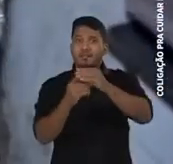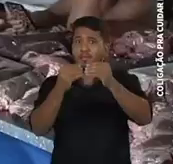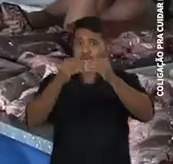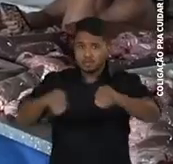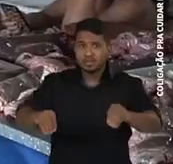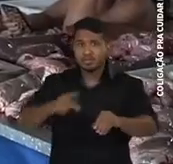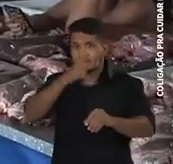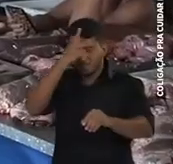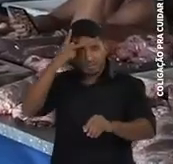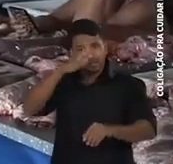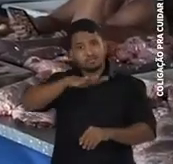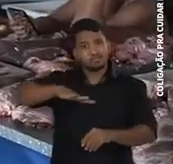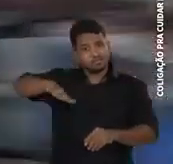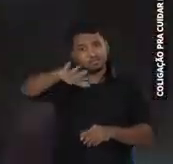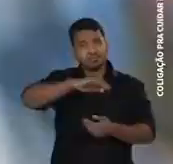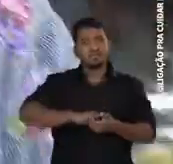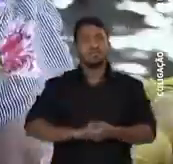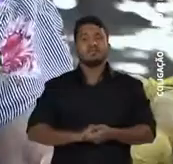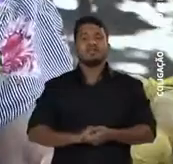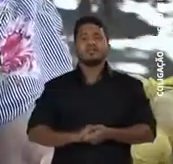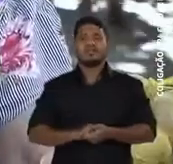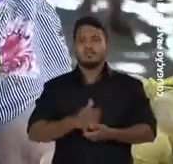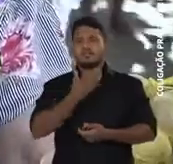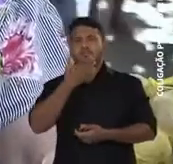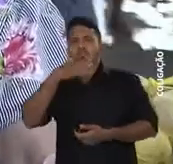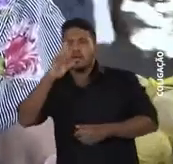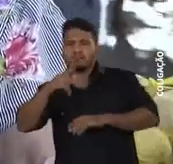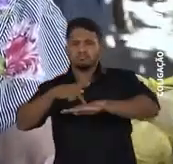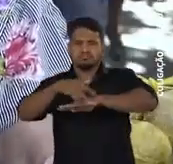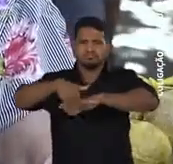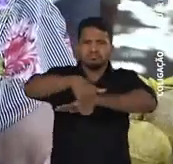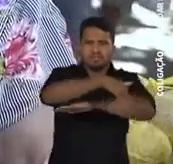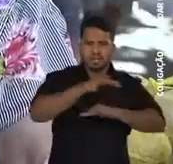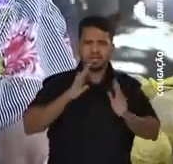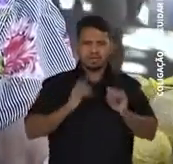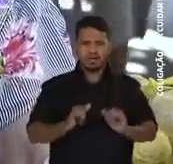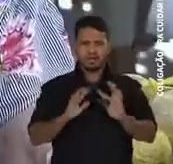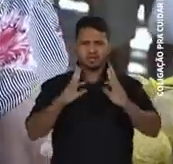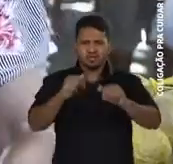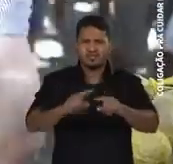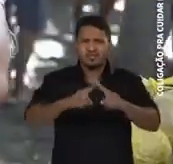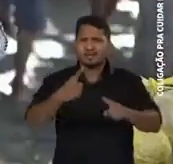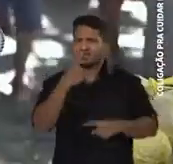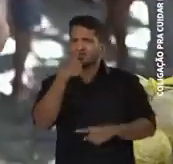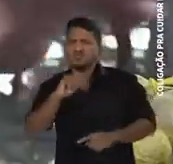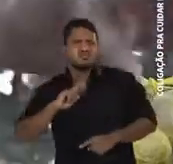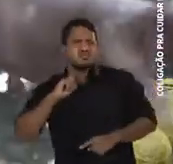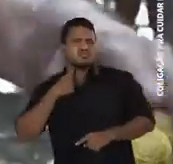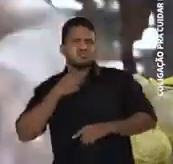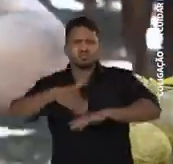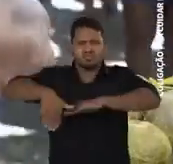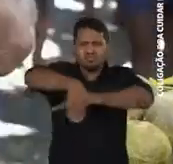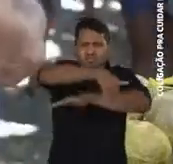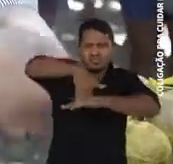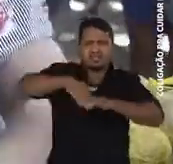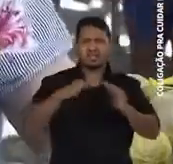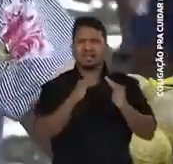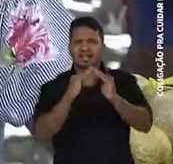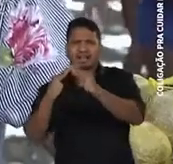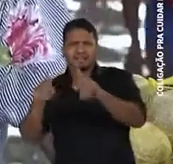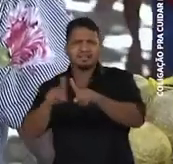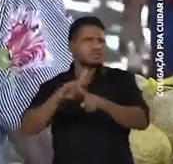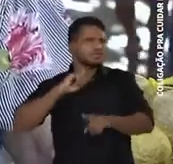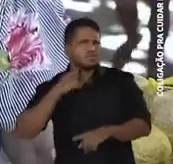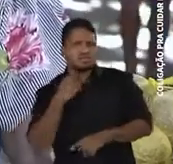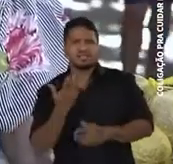prejudica trabalhadores e clientes prometo ficar ao solo e fatura é um fedor só se esgoto vai tudo aí no meio